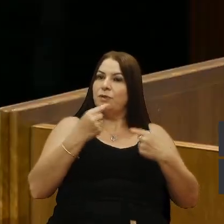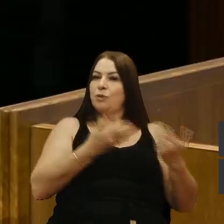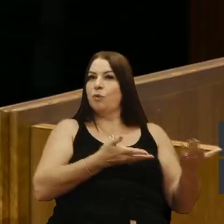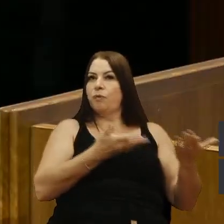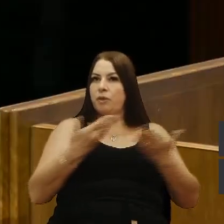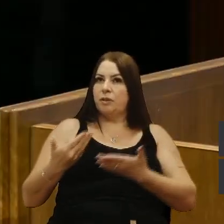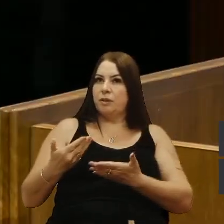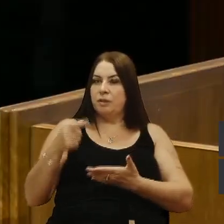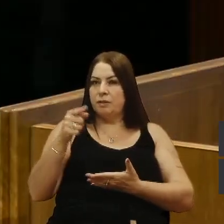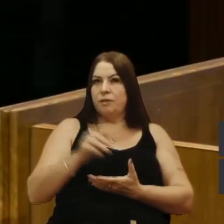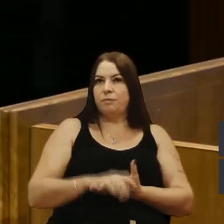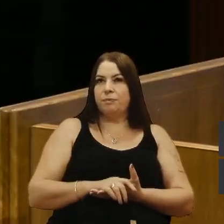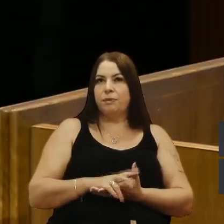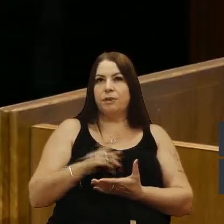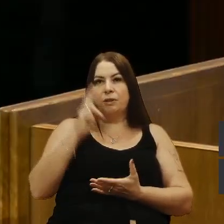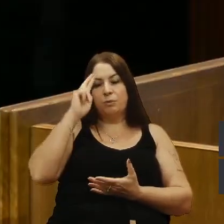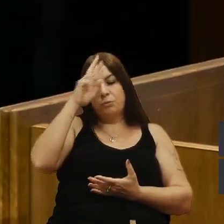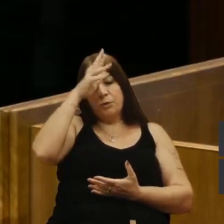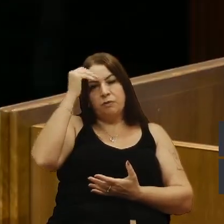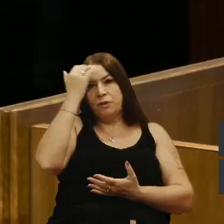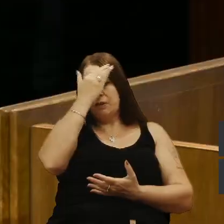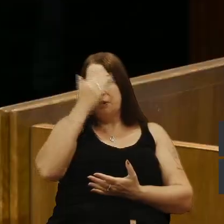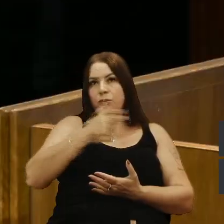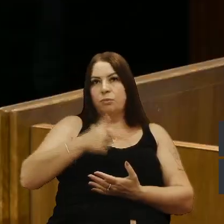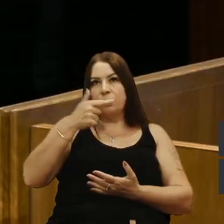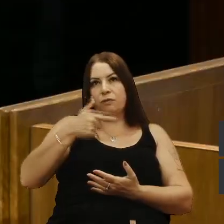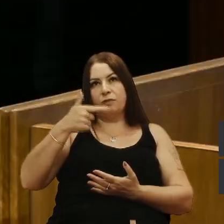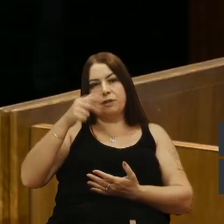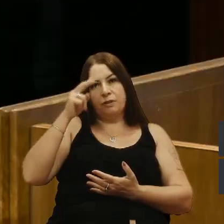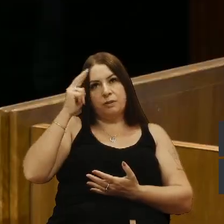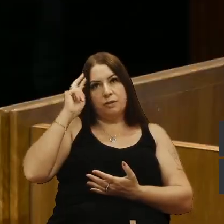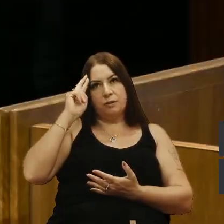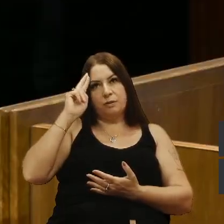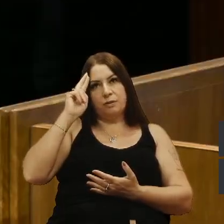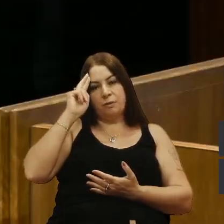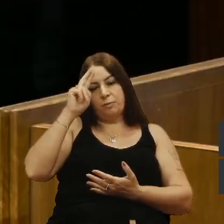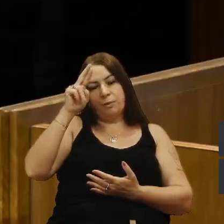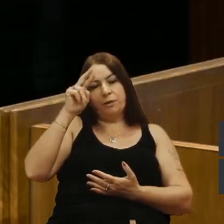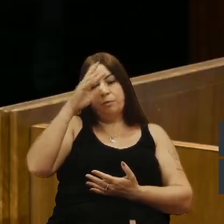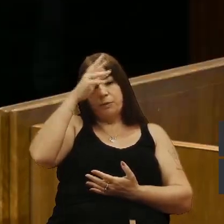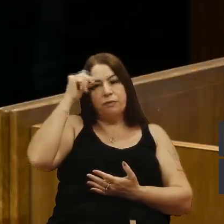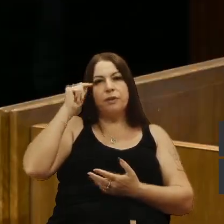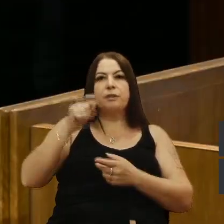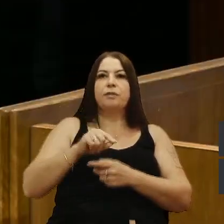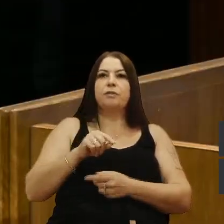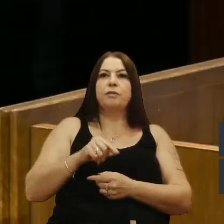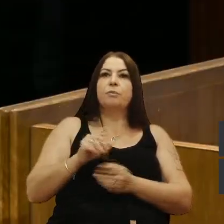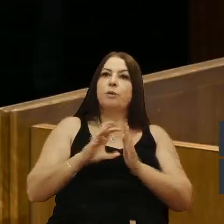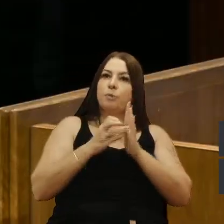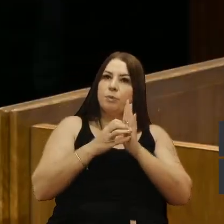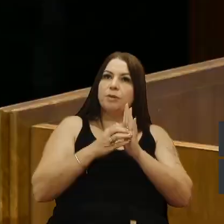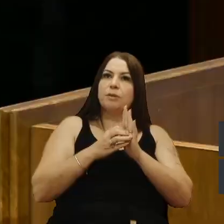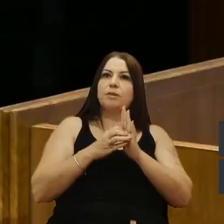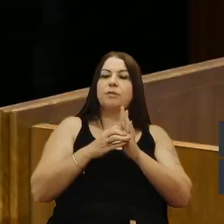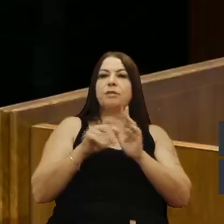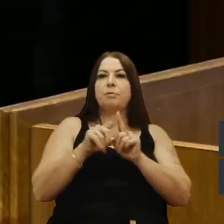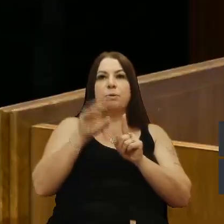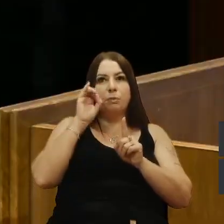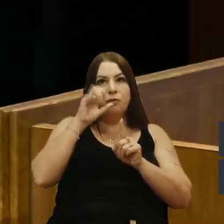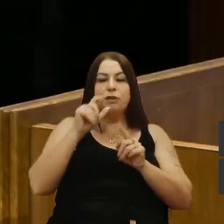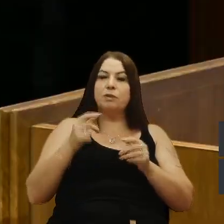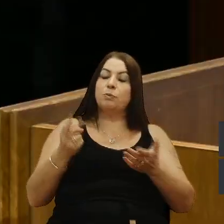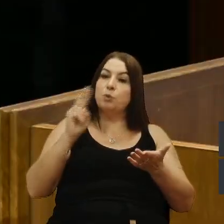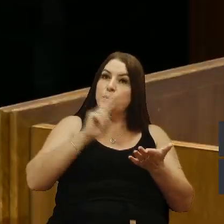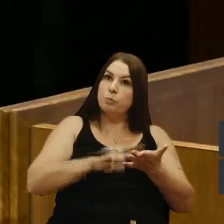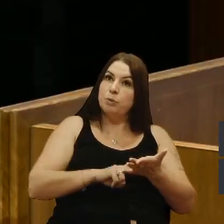que fomos pelo prefeito municipal, pelo vice-prefeito, pelo partido, vereador João Wes aqui, pelo Fiuza. Estamos